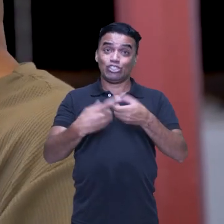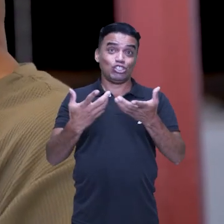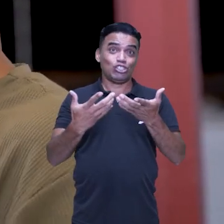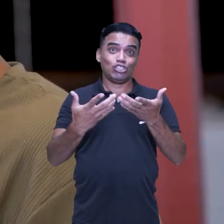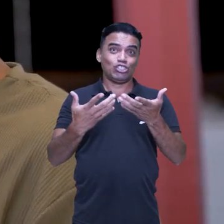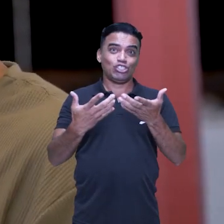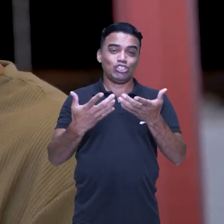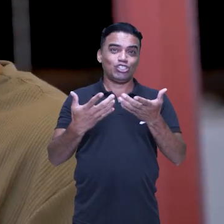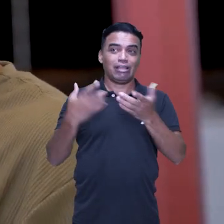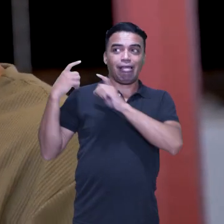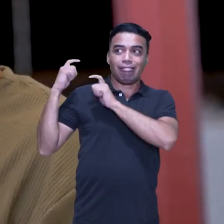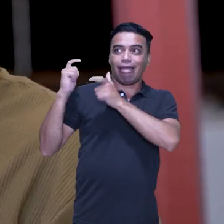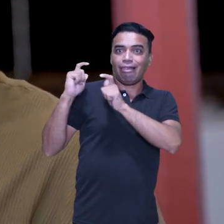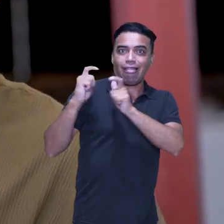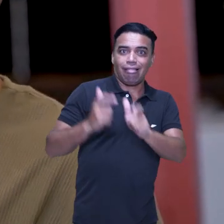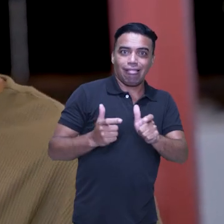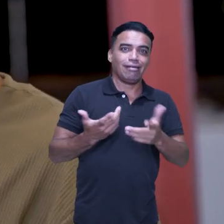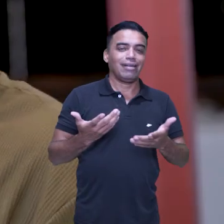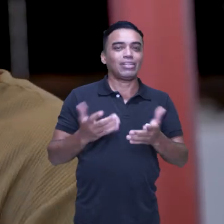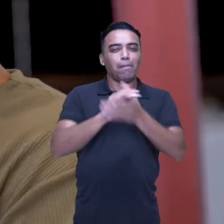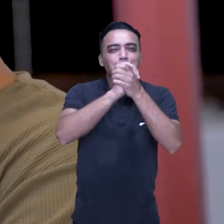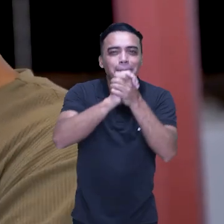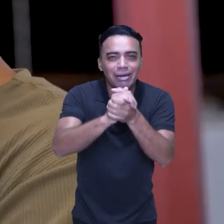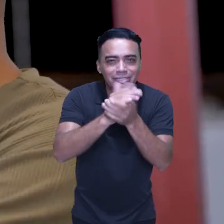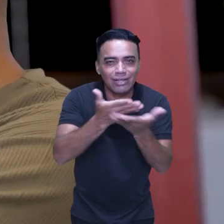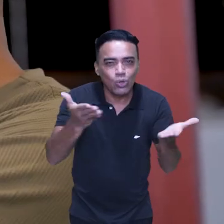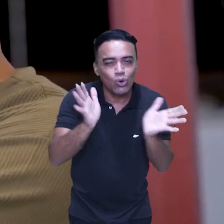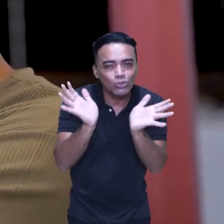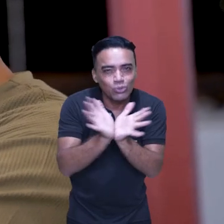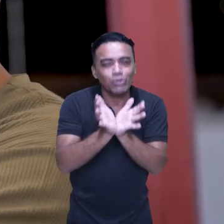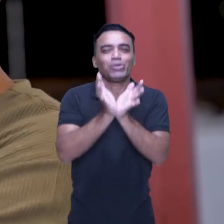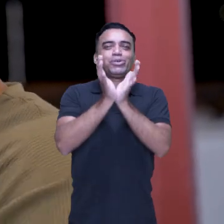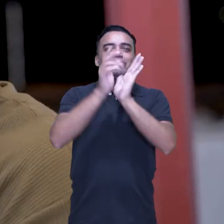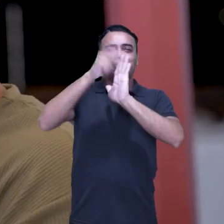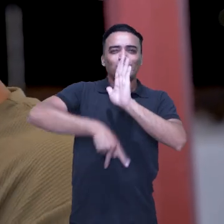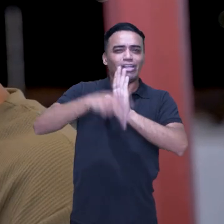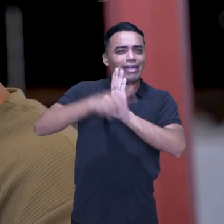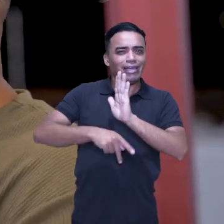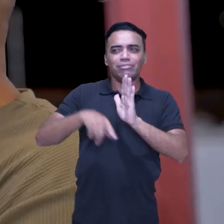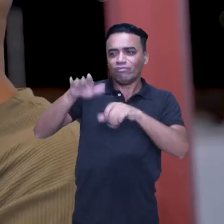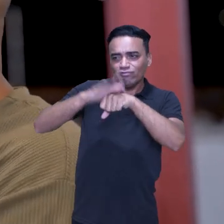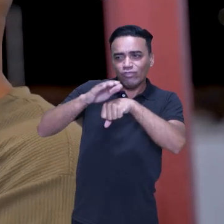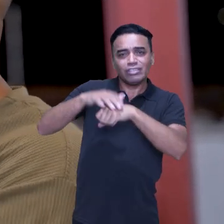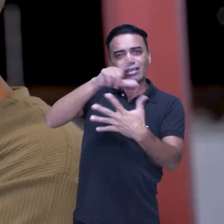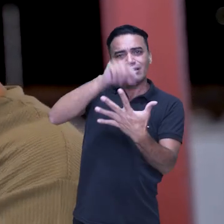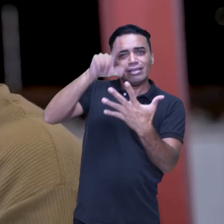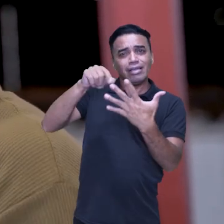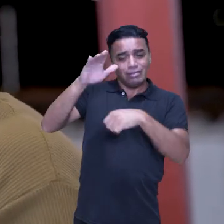considerada muito conservadora. Então, assim, é só parabenizar mesmo, tá, toda a equipe, a você, pela sua curadoria, pela